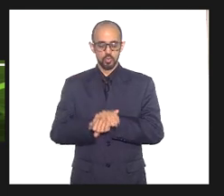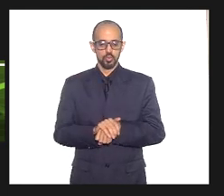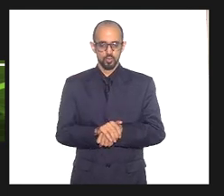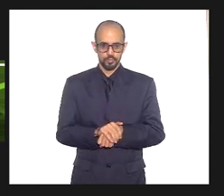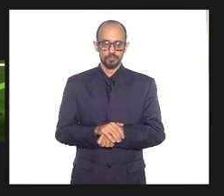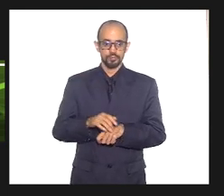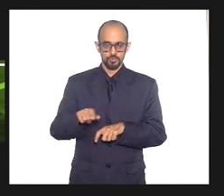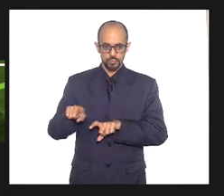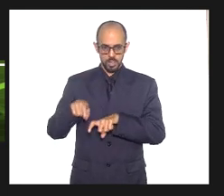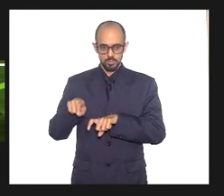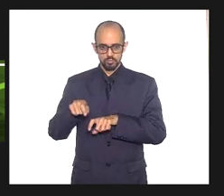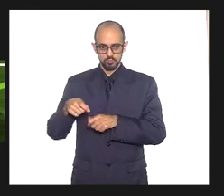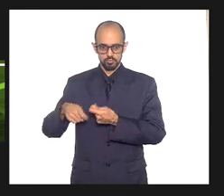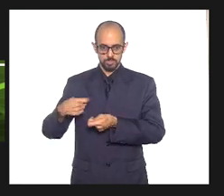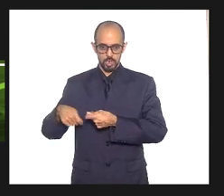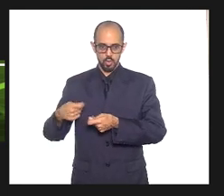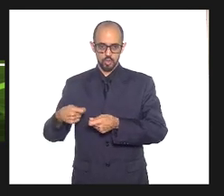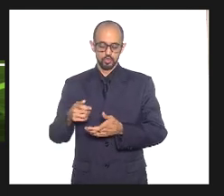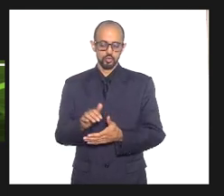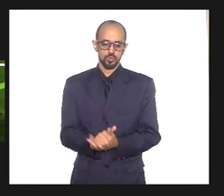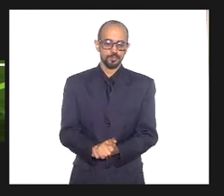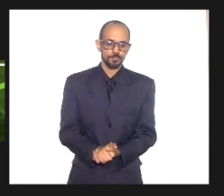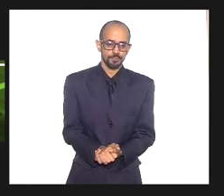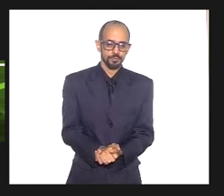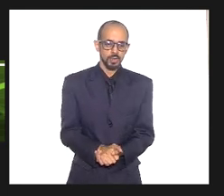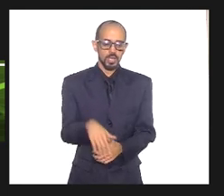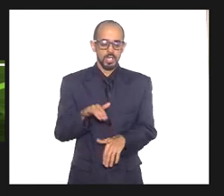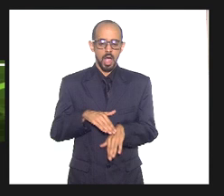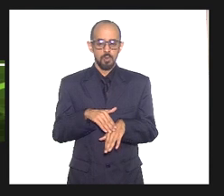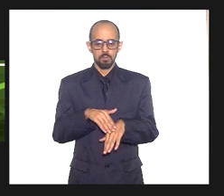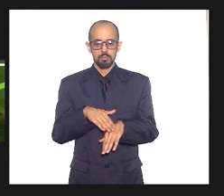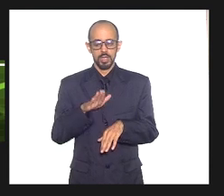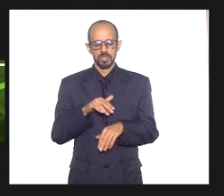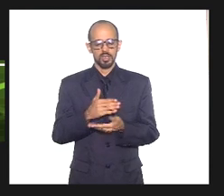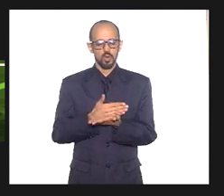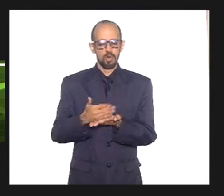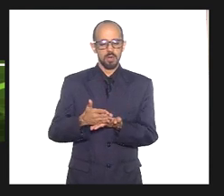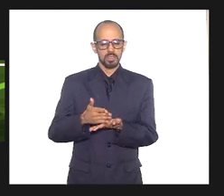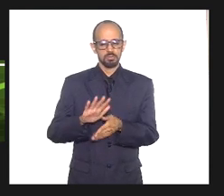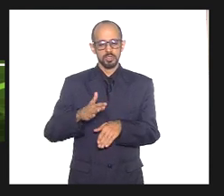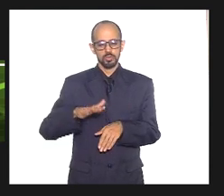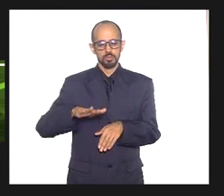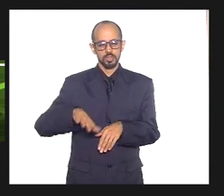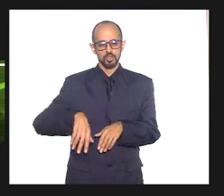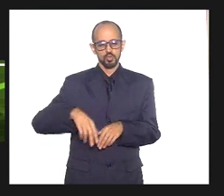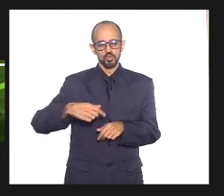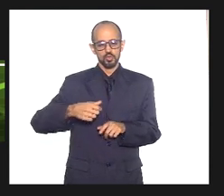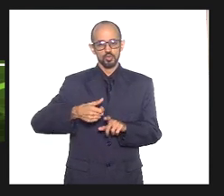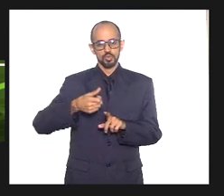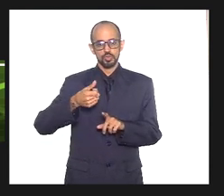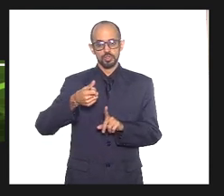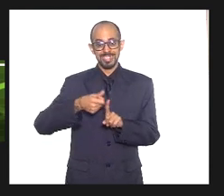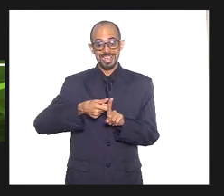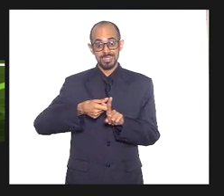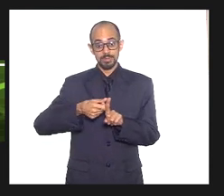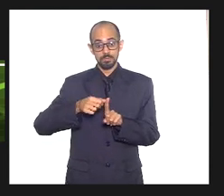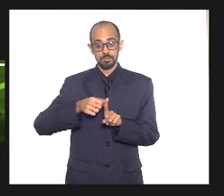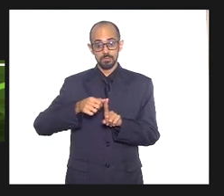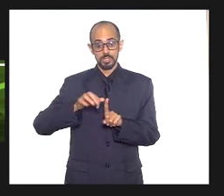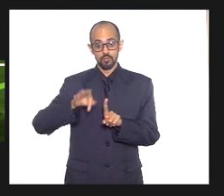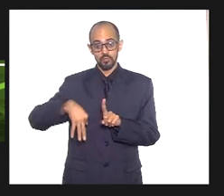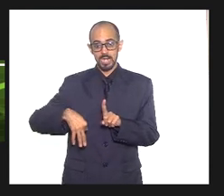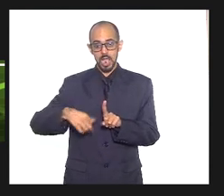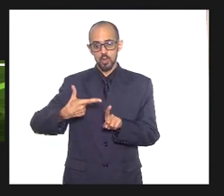bem alto, né, que começa no final, no segundo semestre do ano passado,